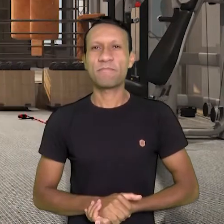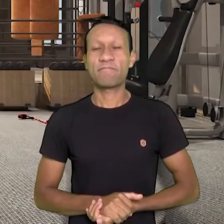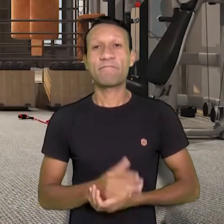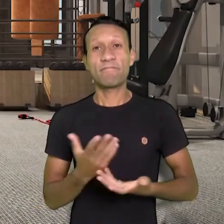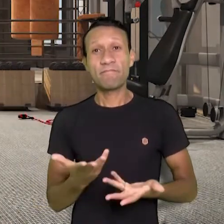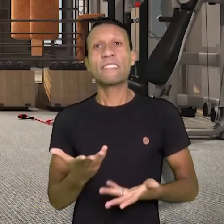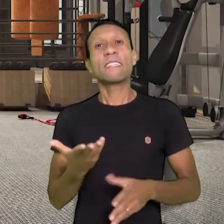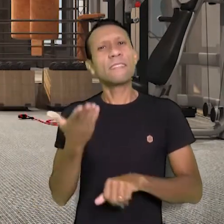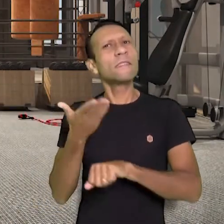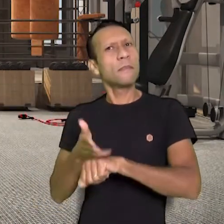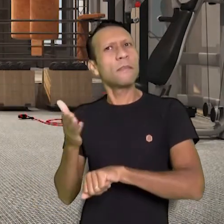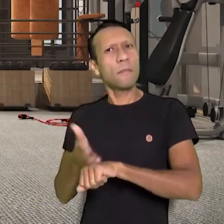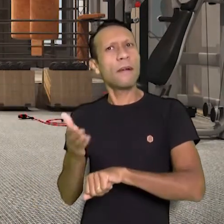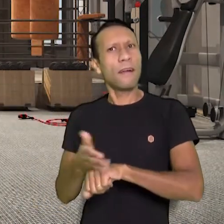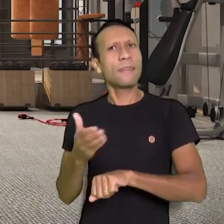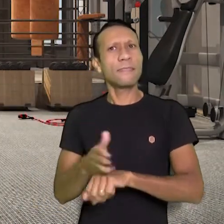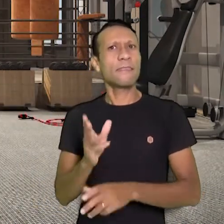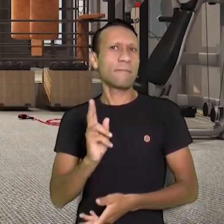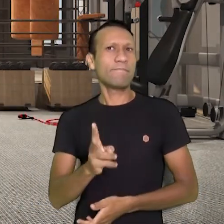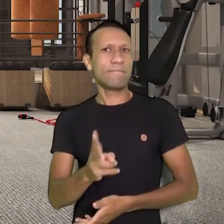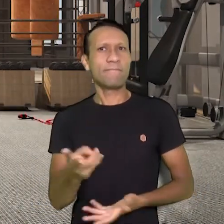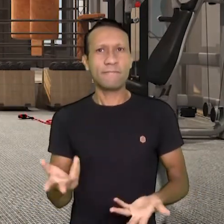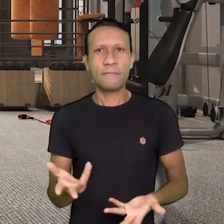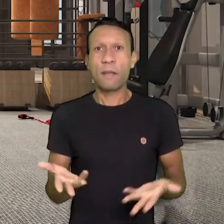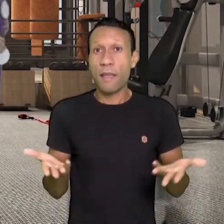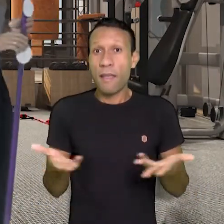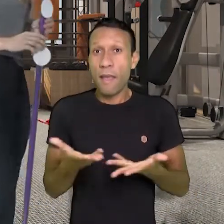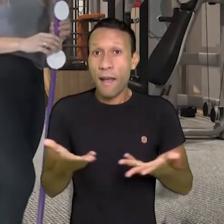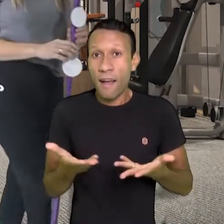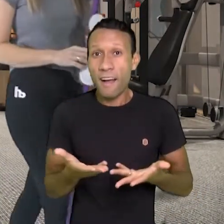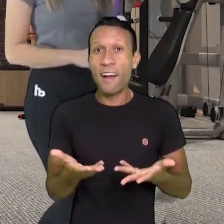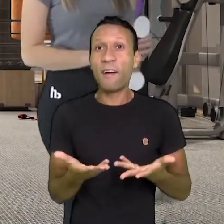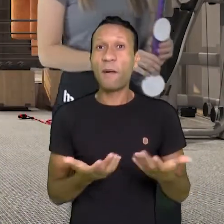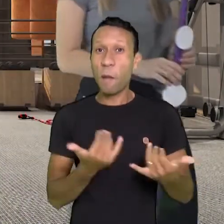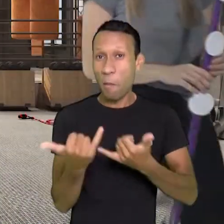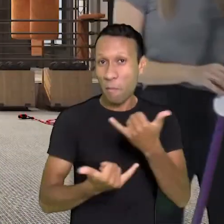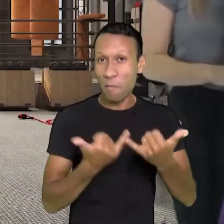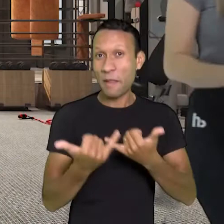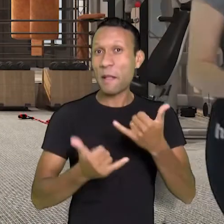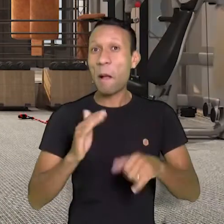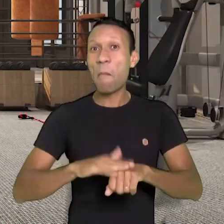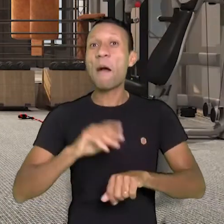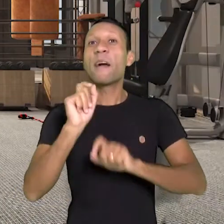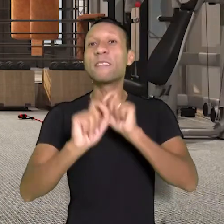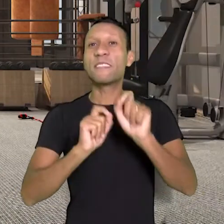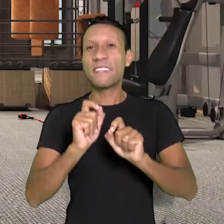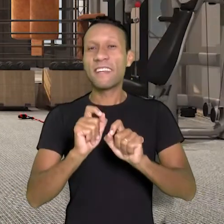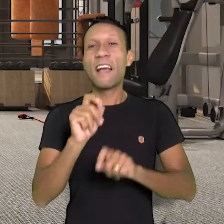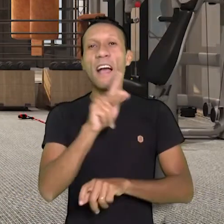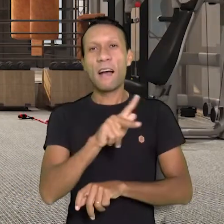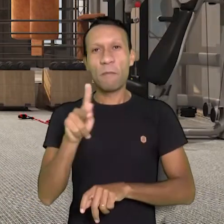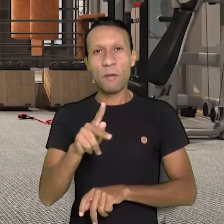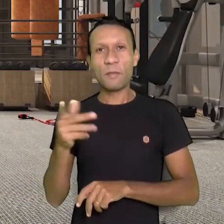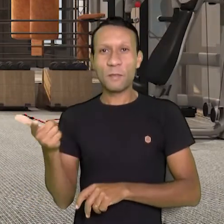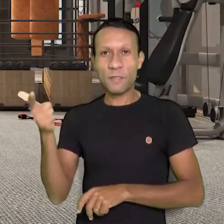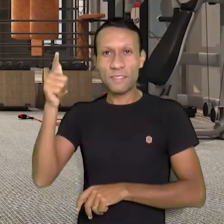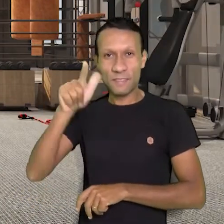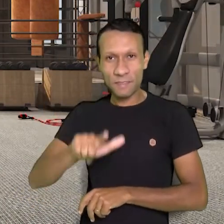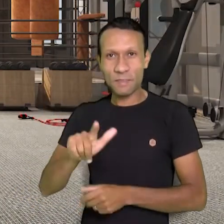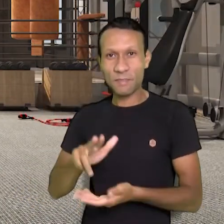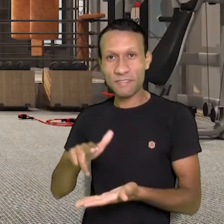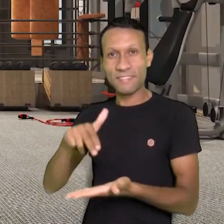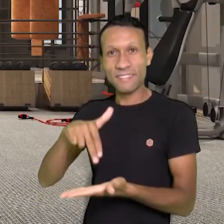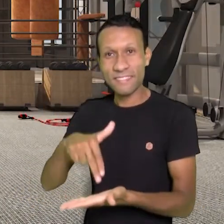certo isso é um dos treinamentos que se fazem na esgrima e agora para ela ficar mais divertida eu vou chamar a professora jéssica para